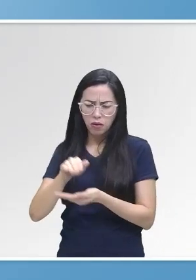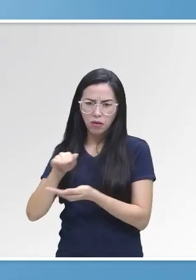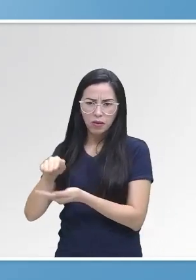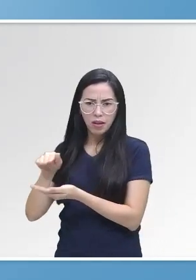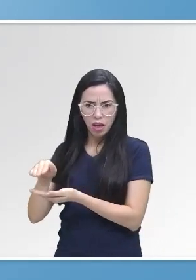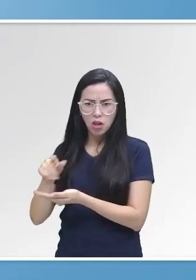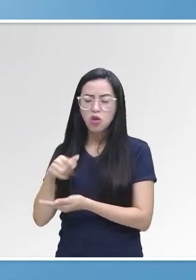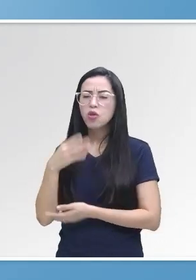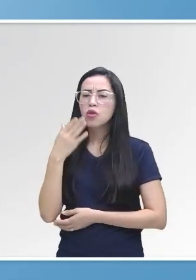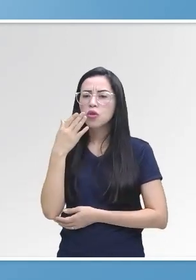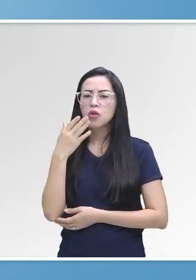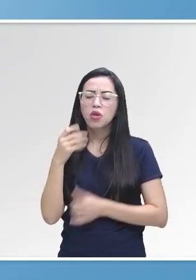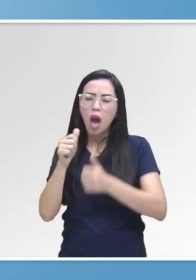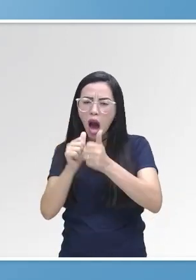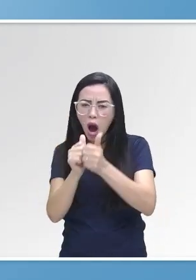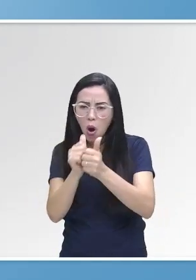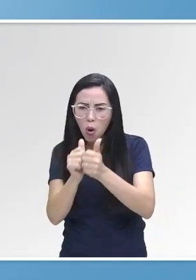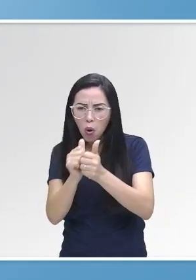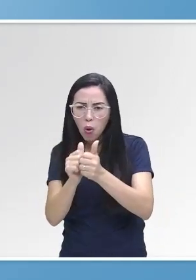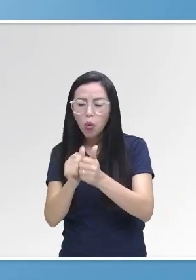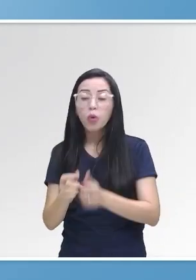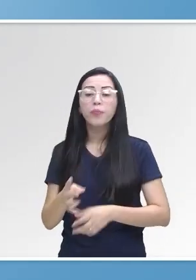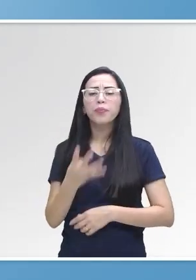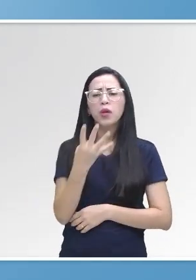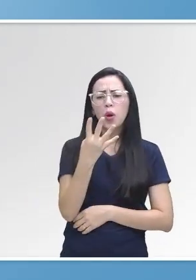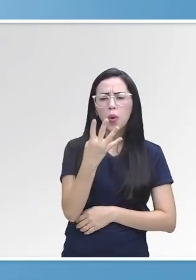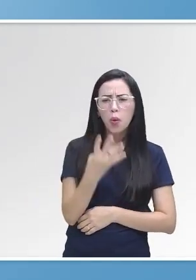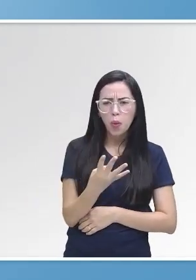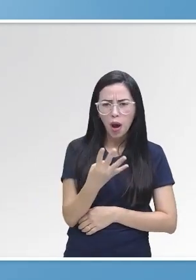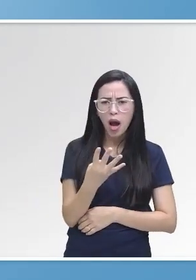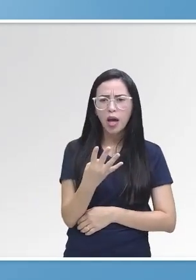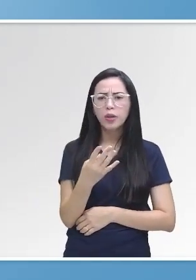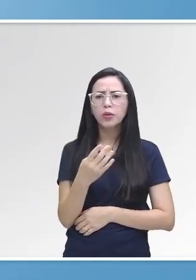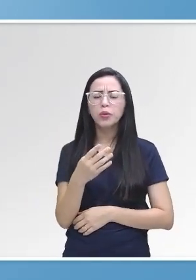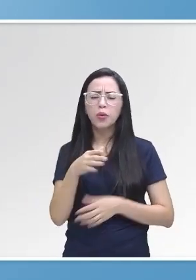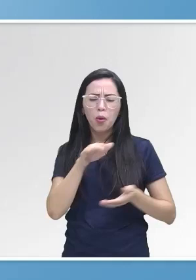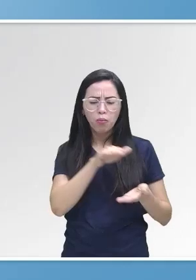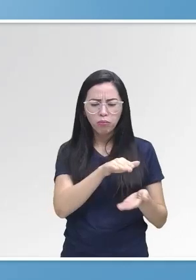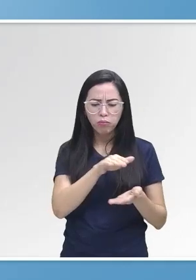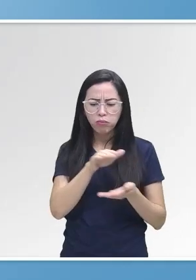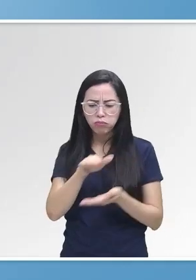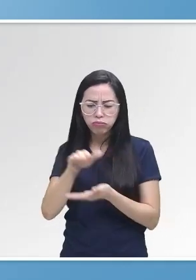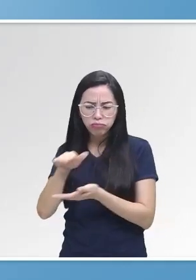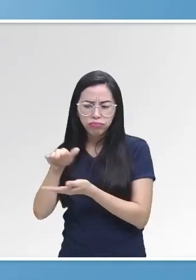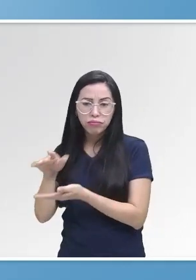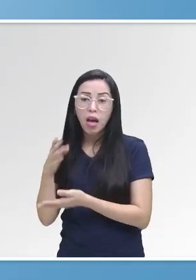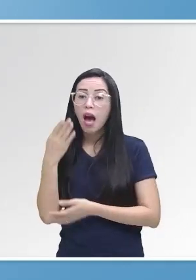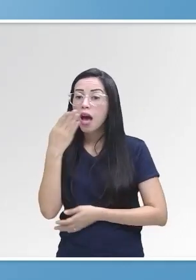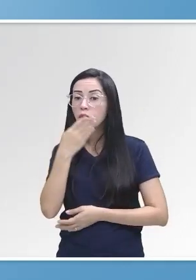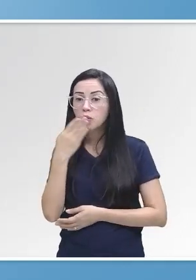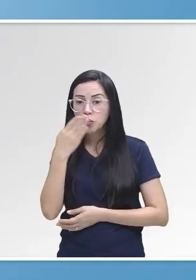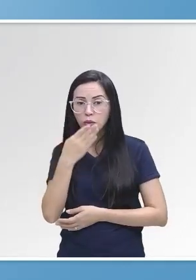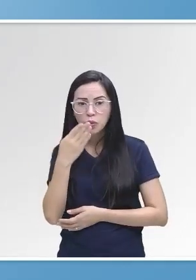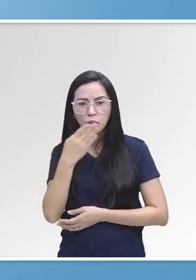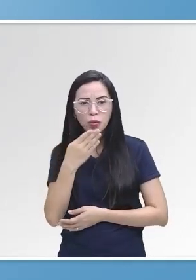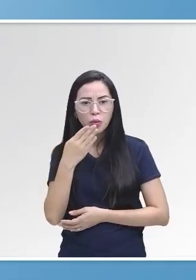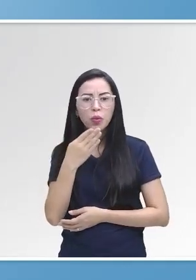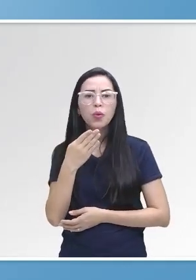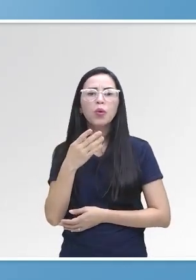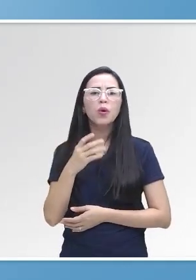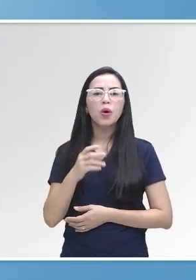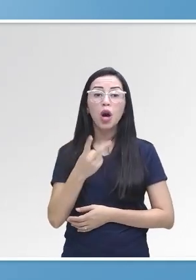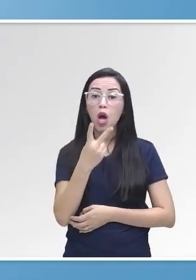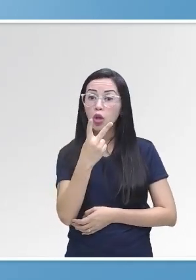4 kg de Açúcar dois kg de feijão 3 kg de farinha